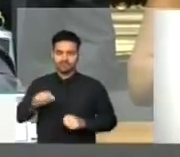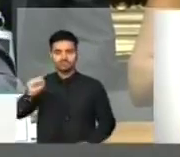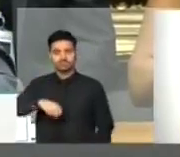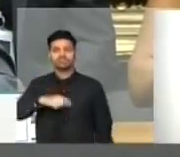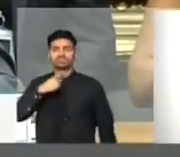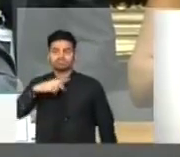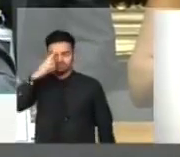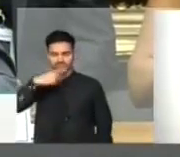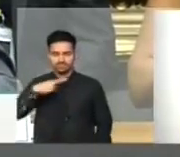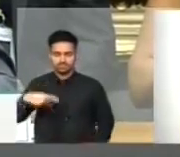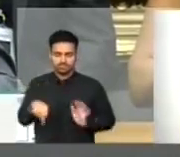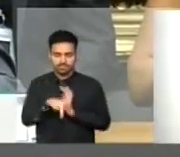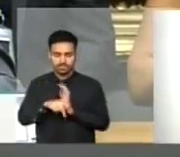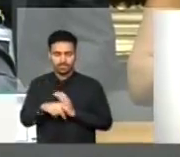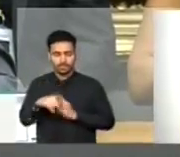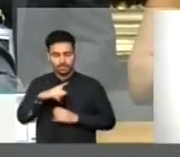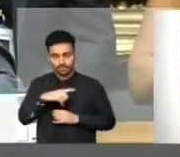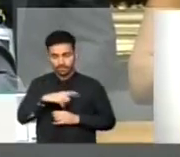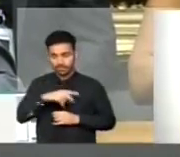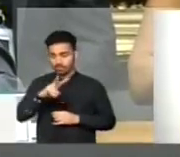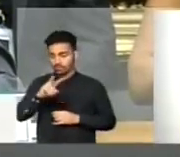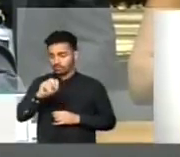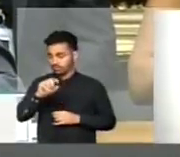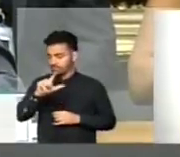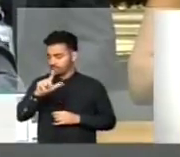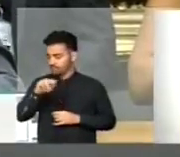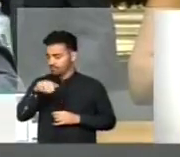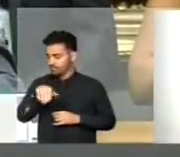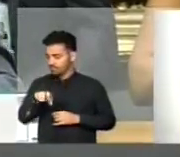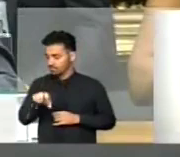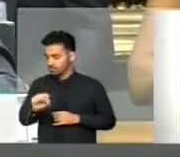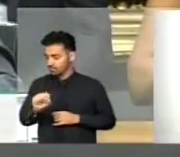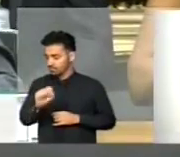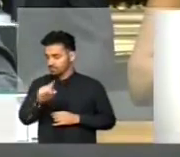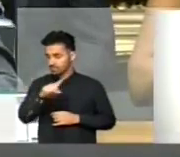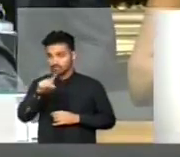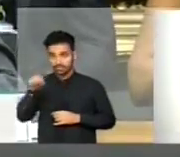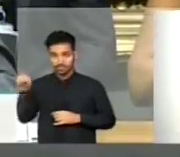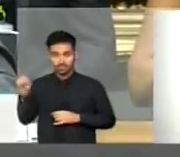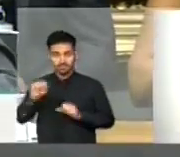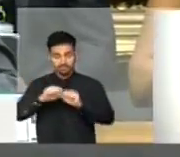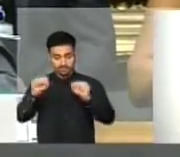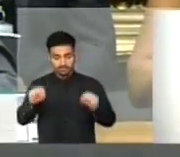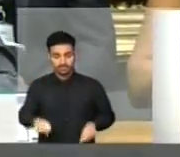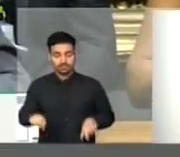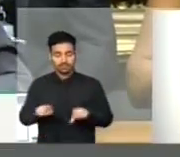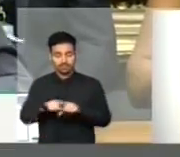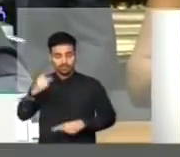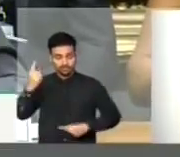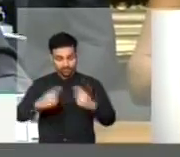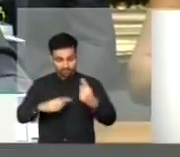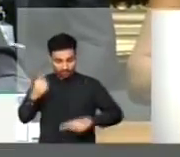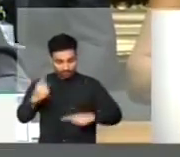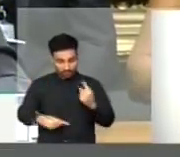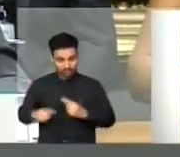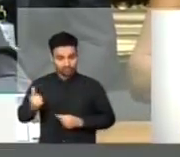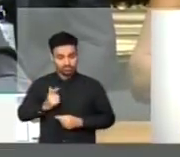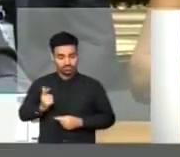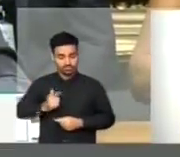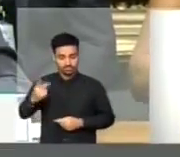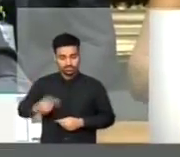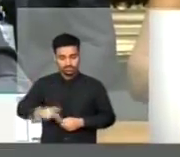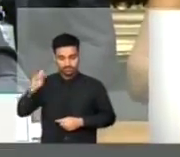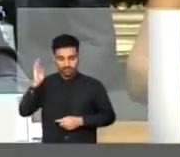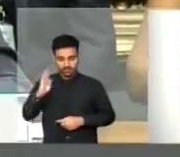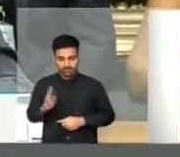Ressalta-se os volumes expressivos, caráter sistemático e o amplo debate público que se instalou no país a partir